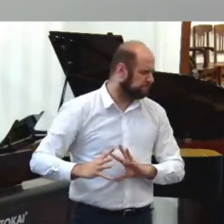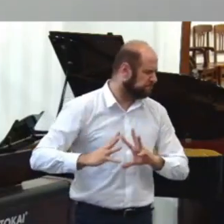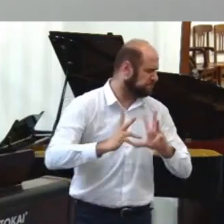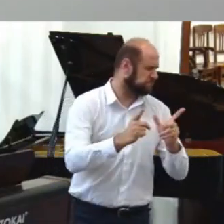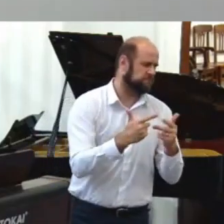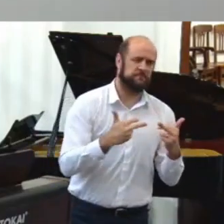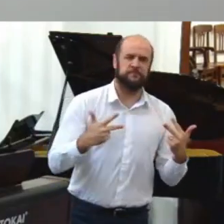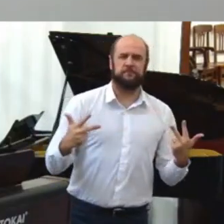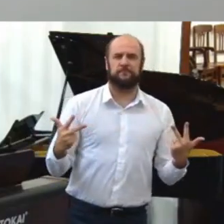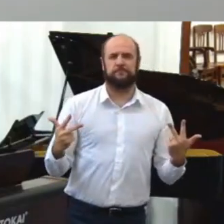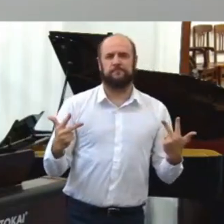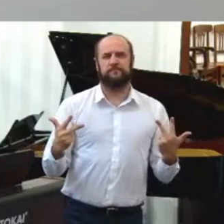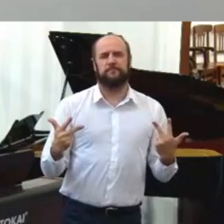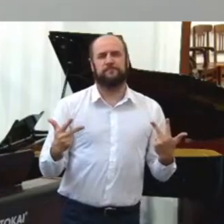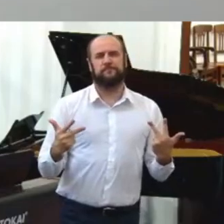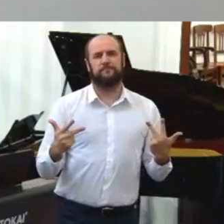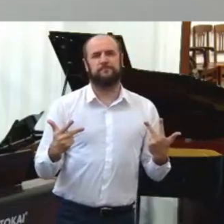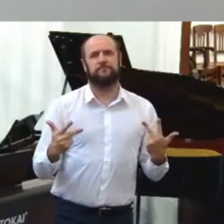circunstâncias